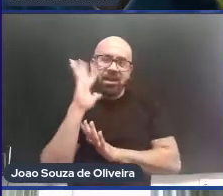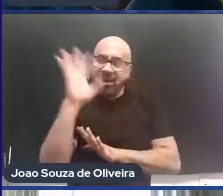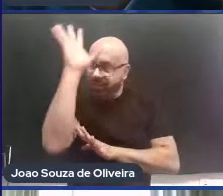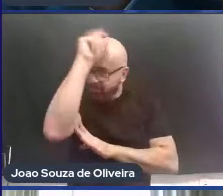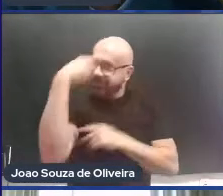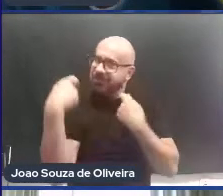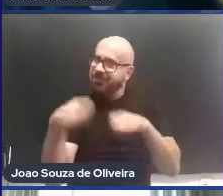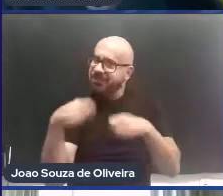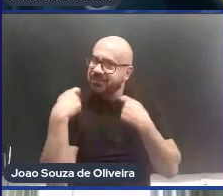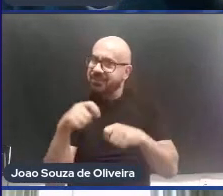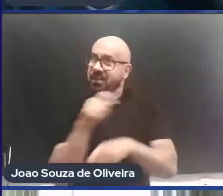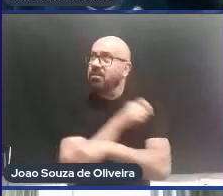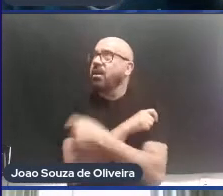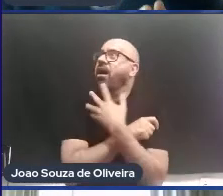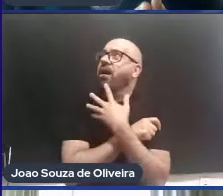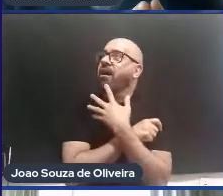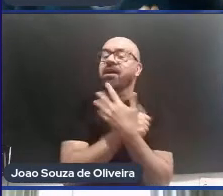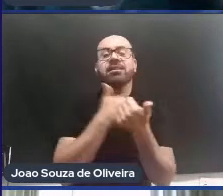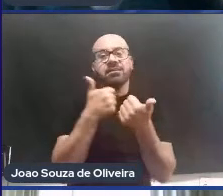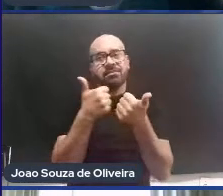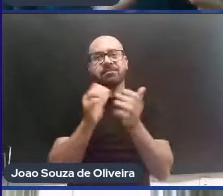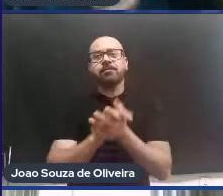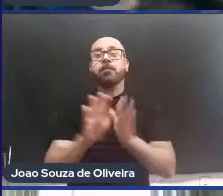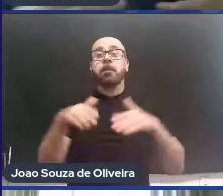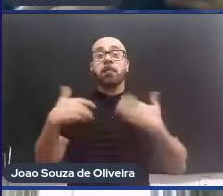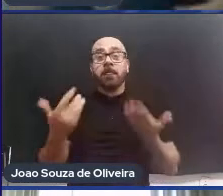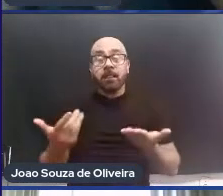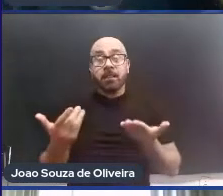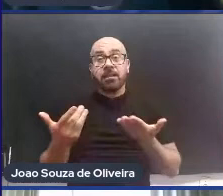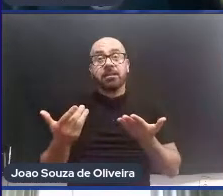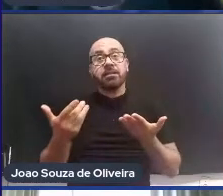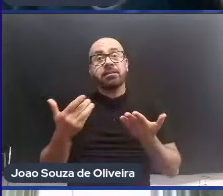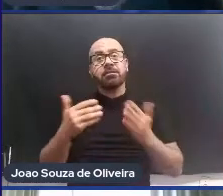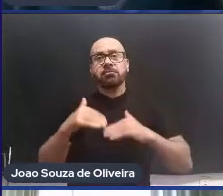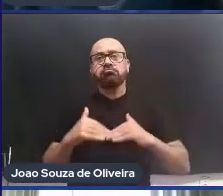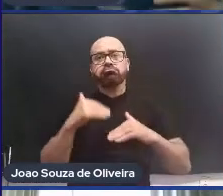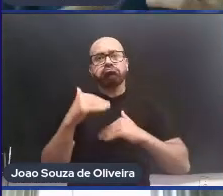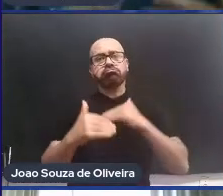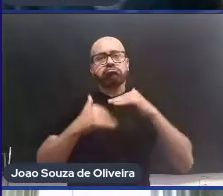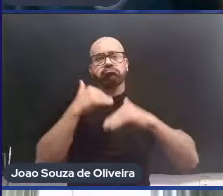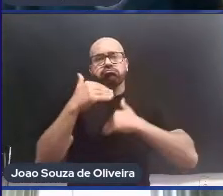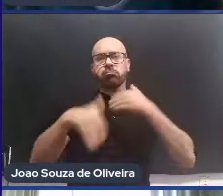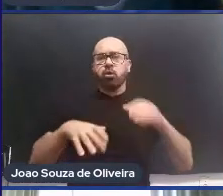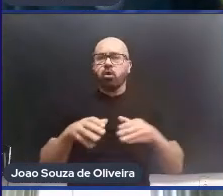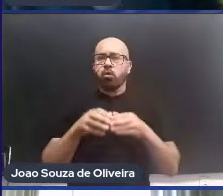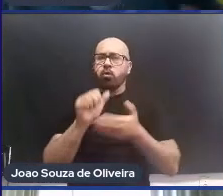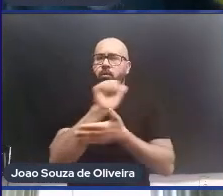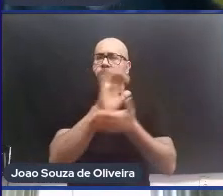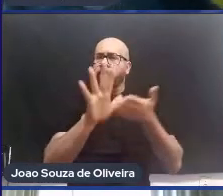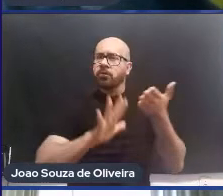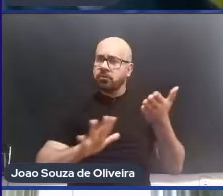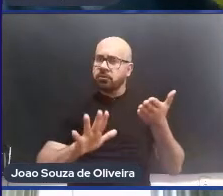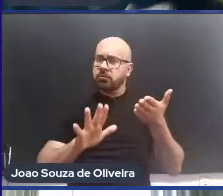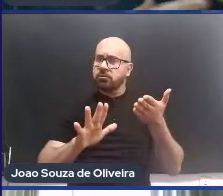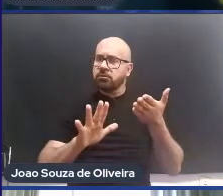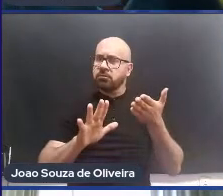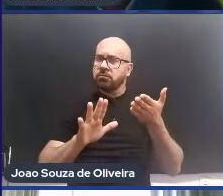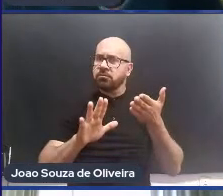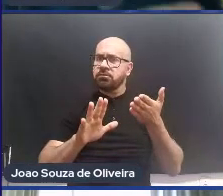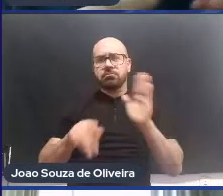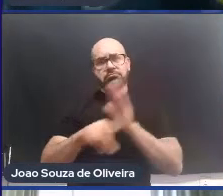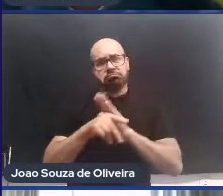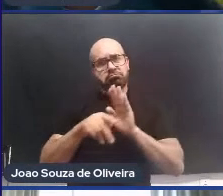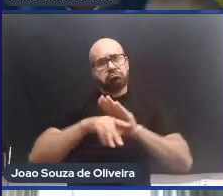aprender então a gente vem construindo né atividades seja uma